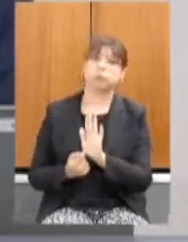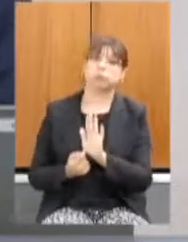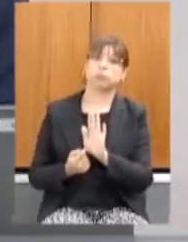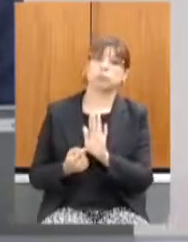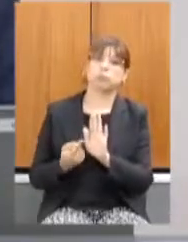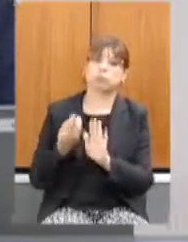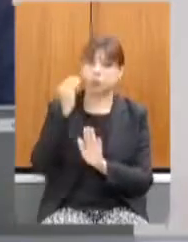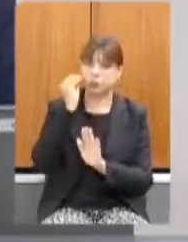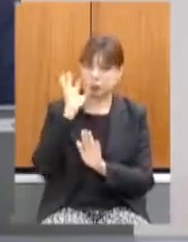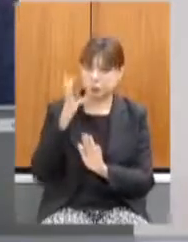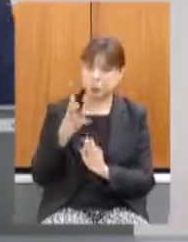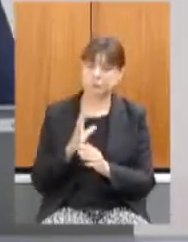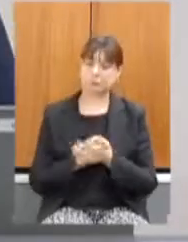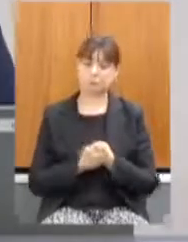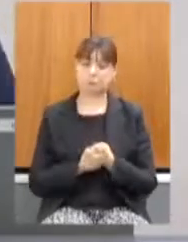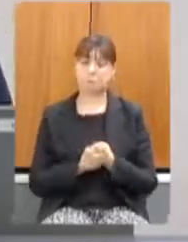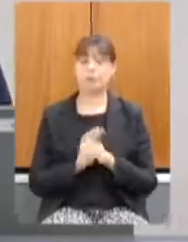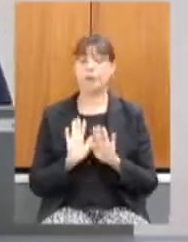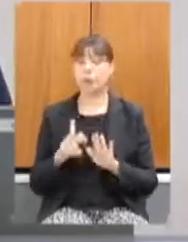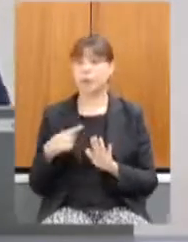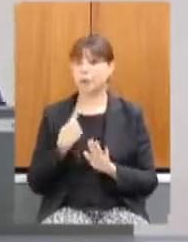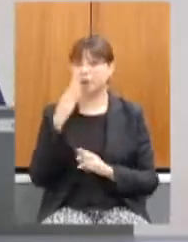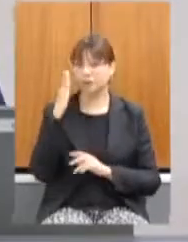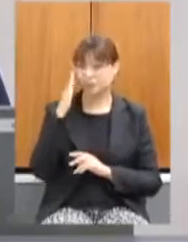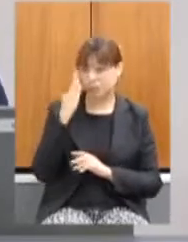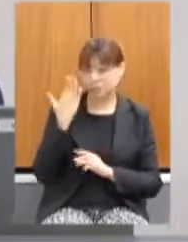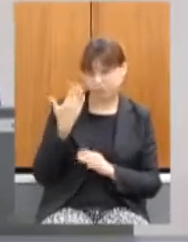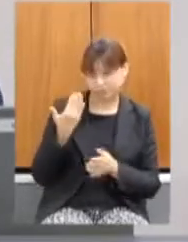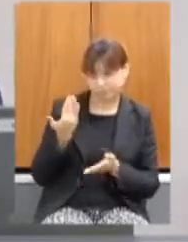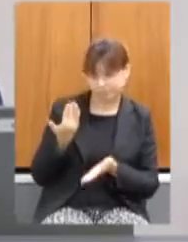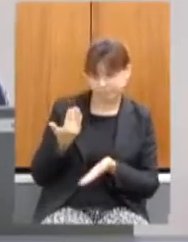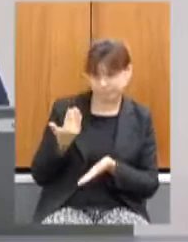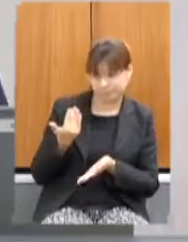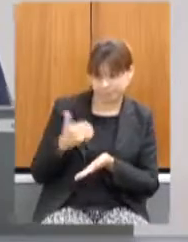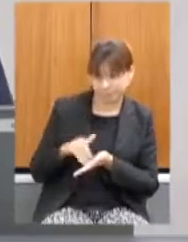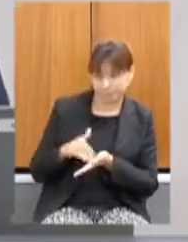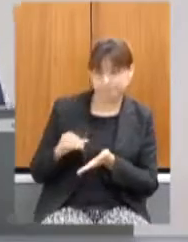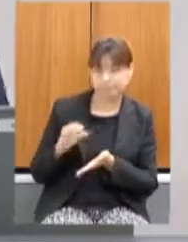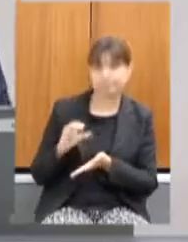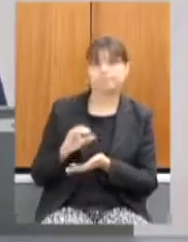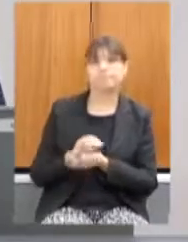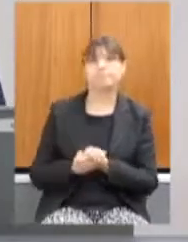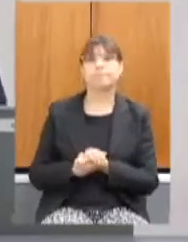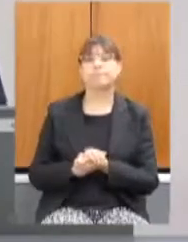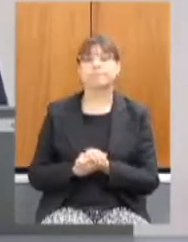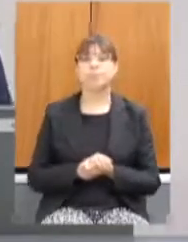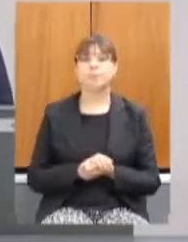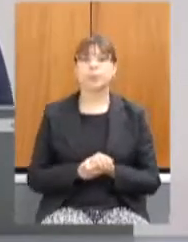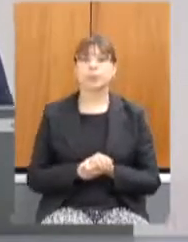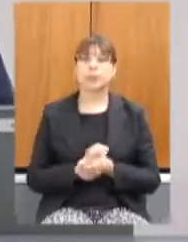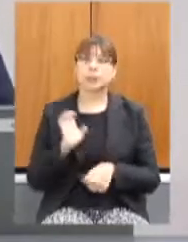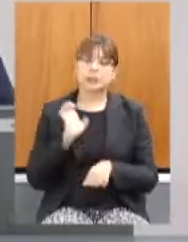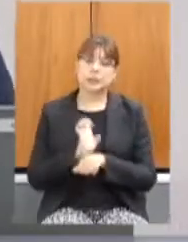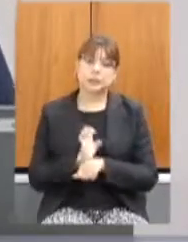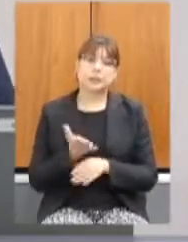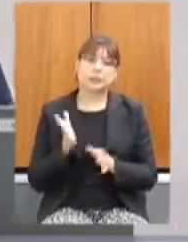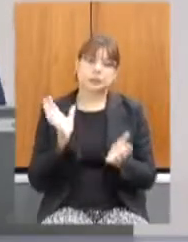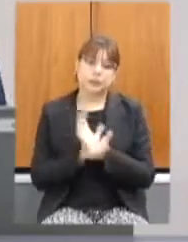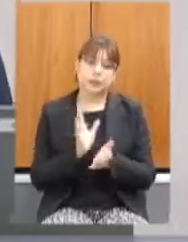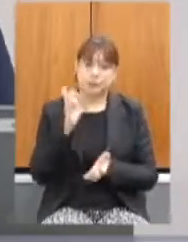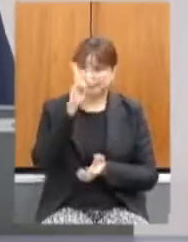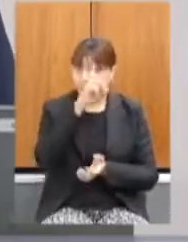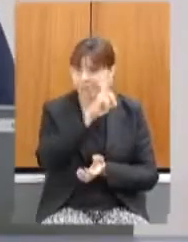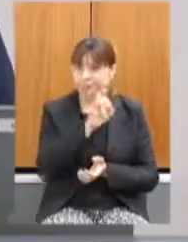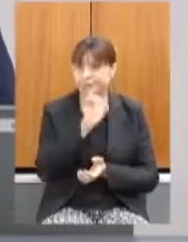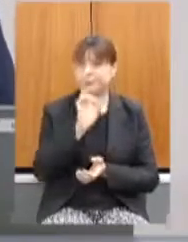Autocarro das dificuldades enormes que que o estado ou passou que o Brasil passou